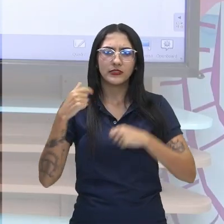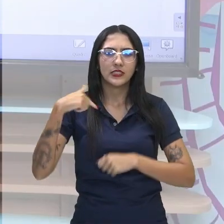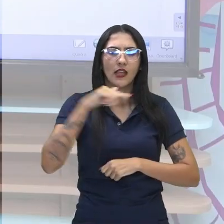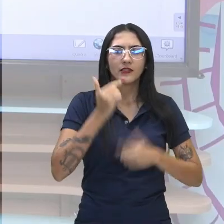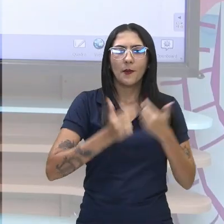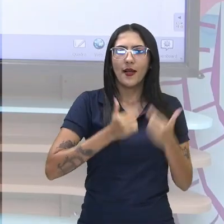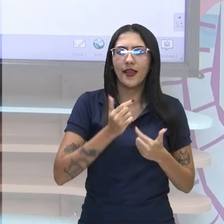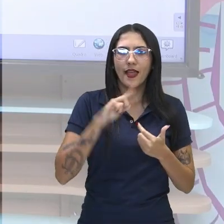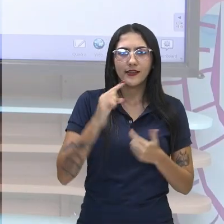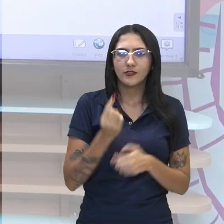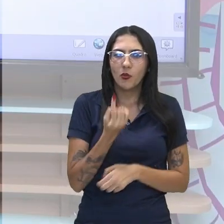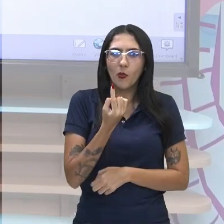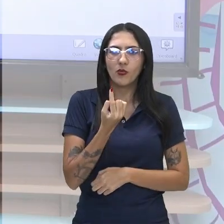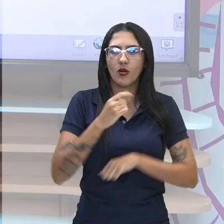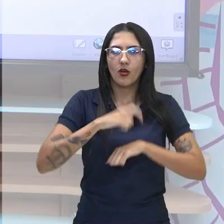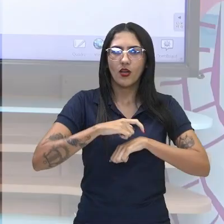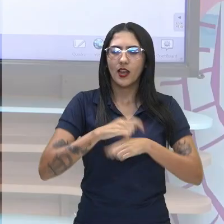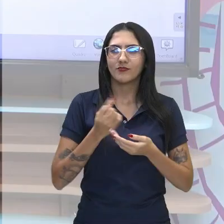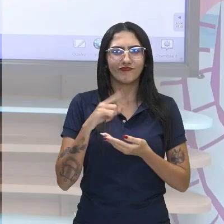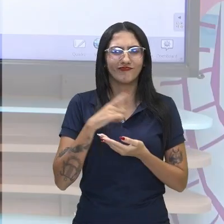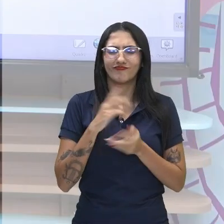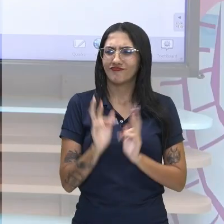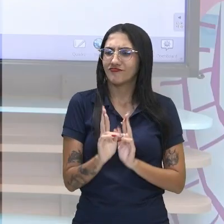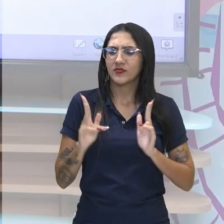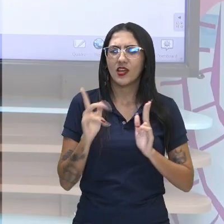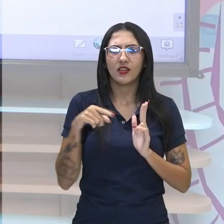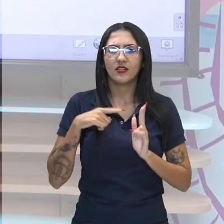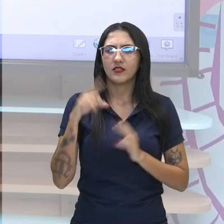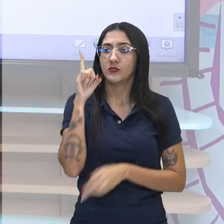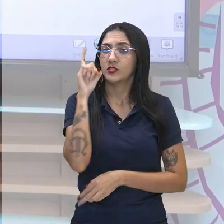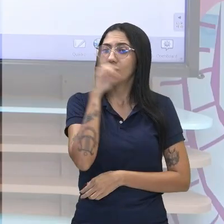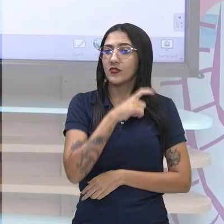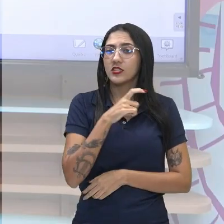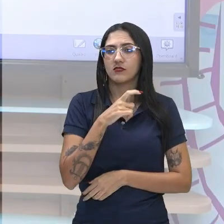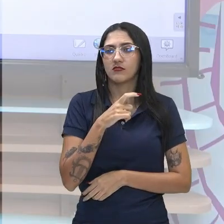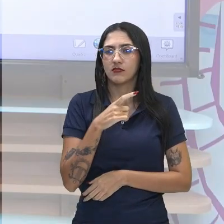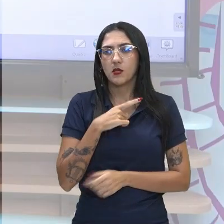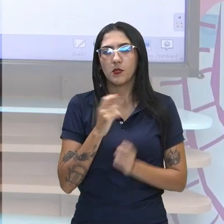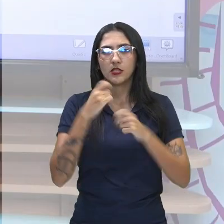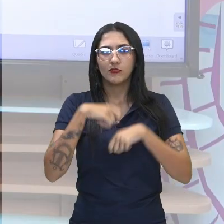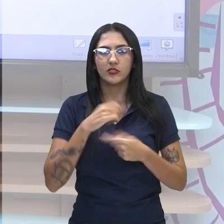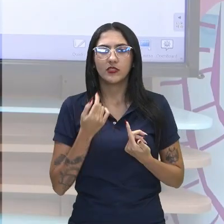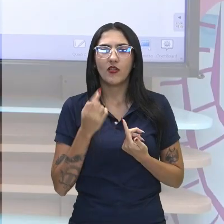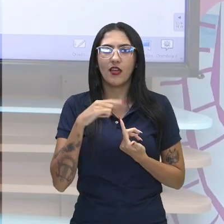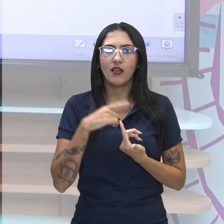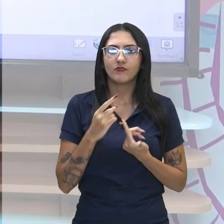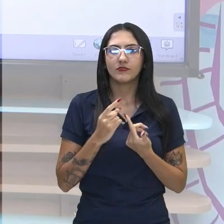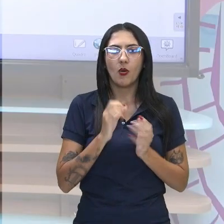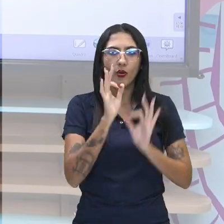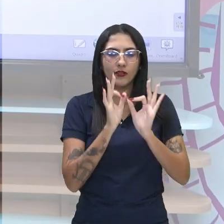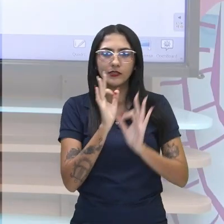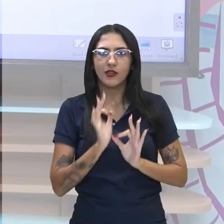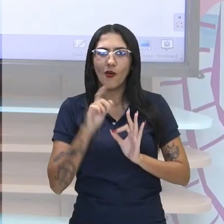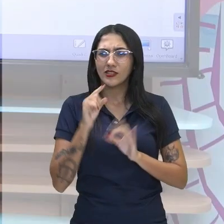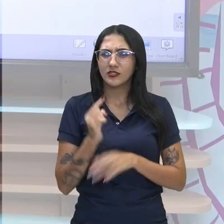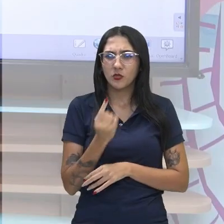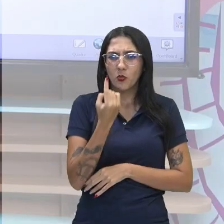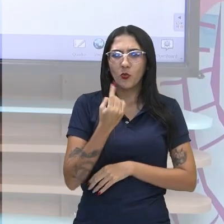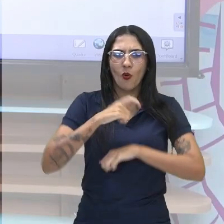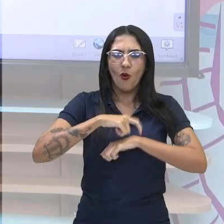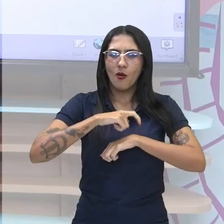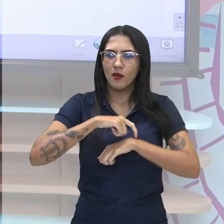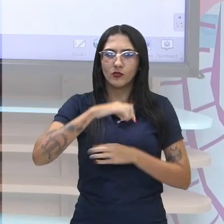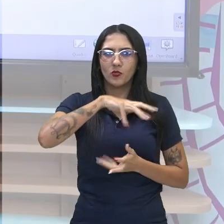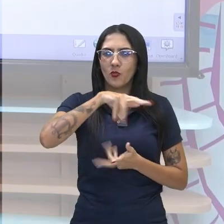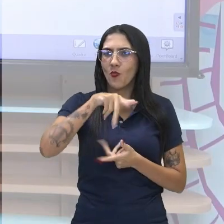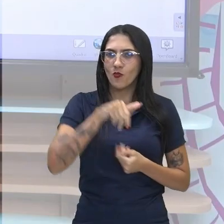único horário. Seria bem difícil, para a gente manter aí esse único horário no planeta